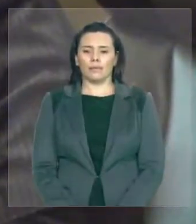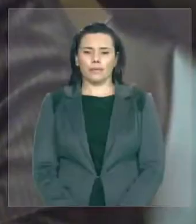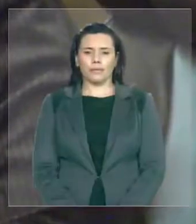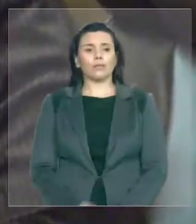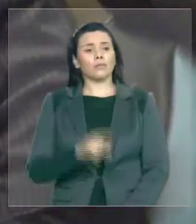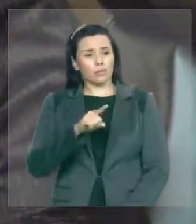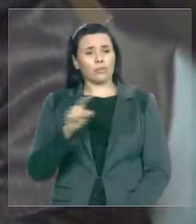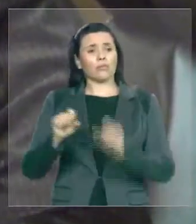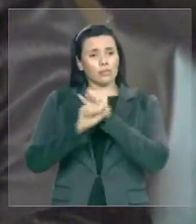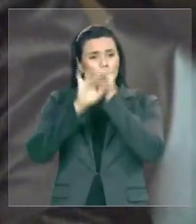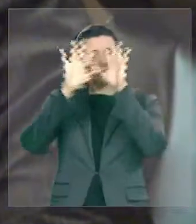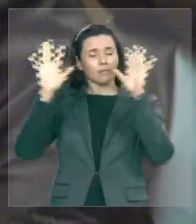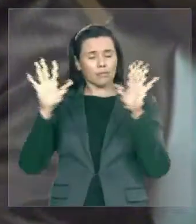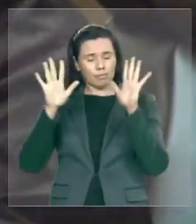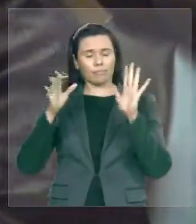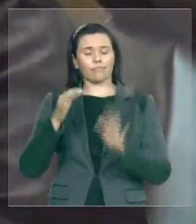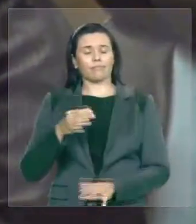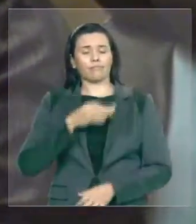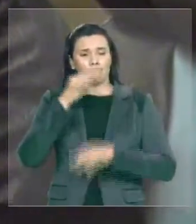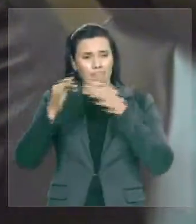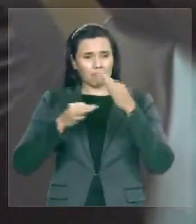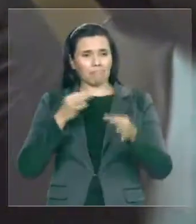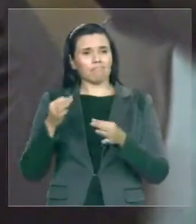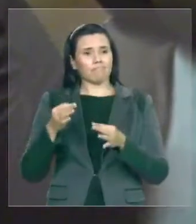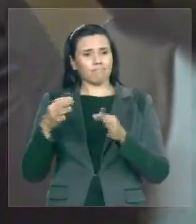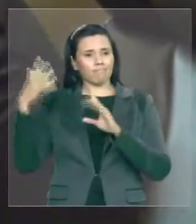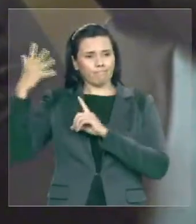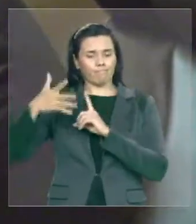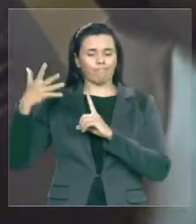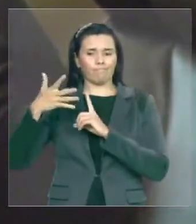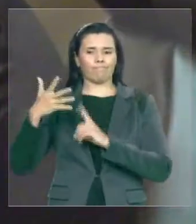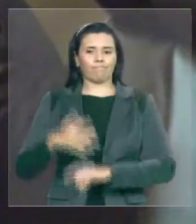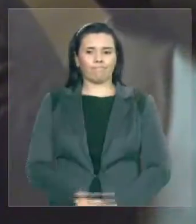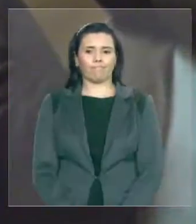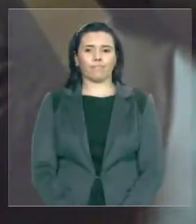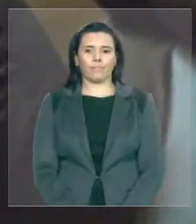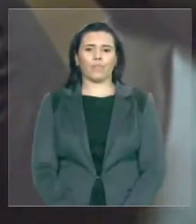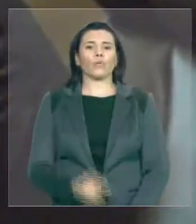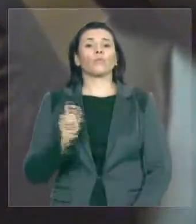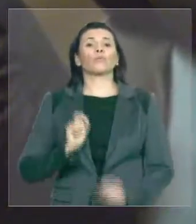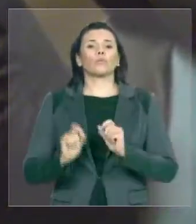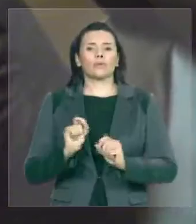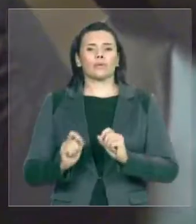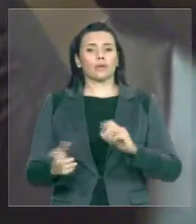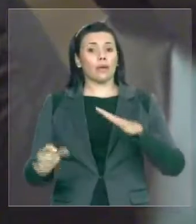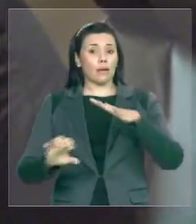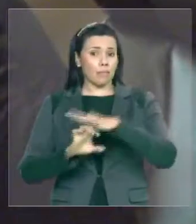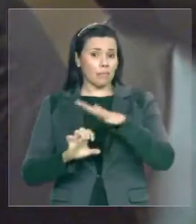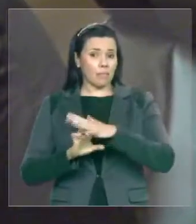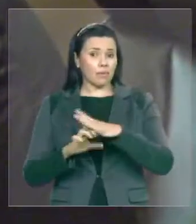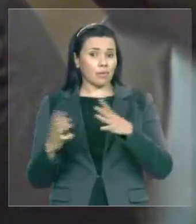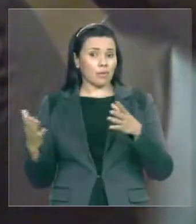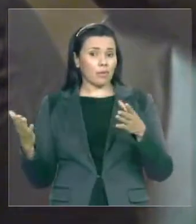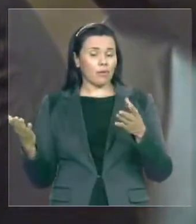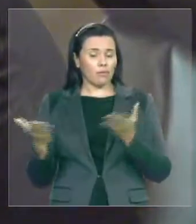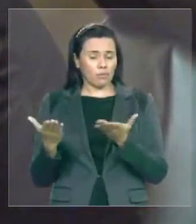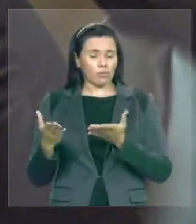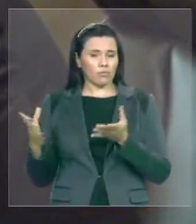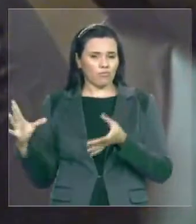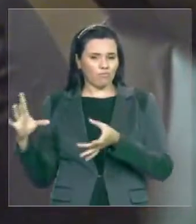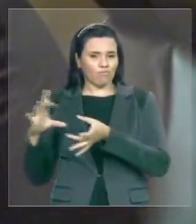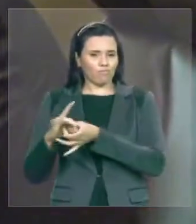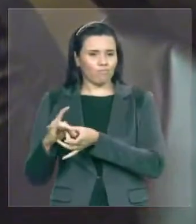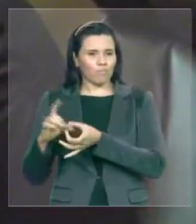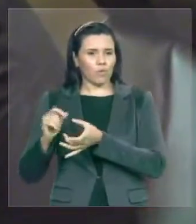muito clara, que essas empresas que hoje estão contra, querendo melar esse processo,